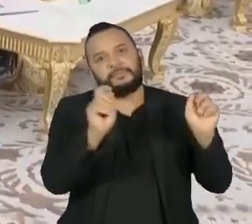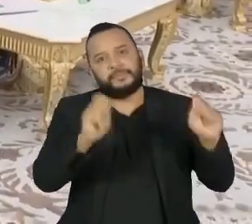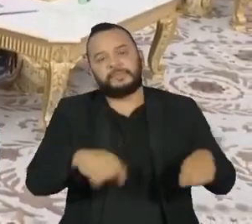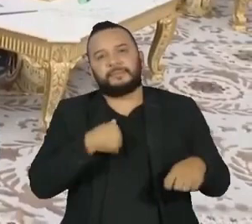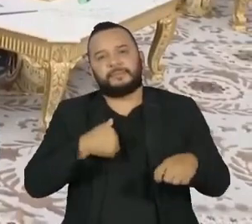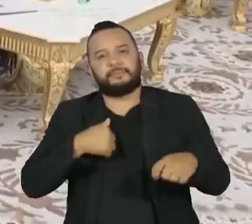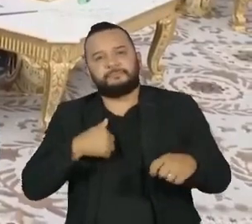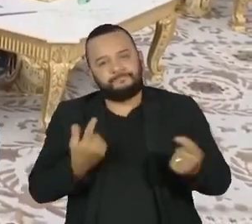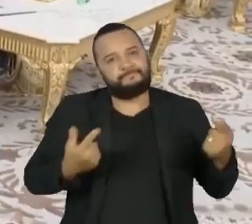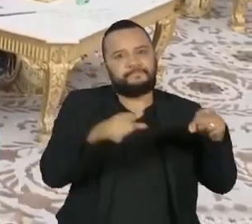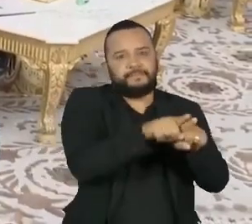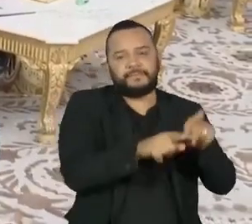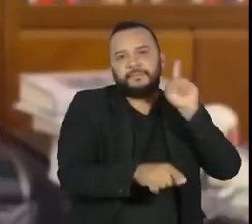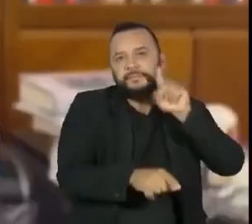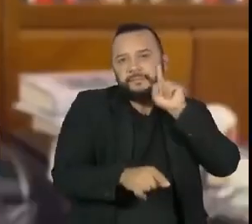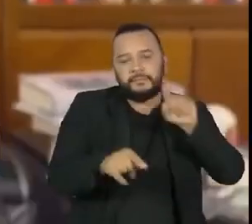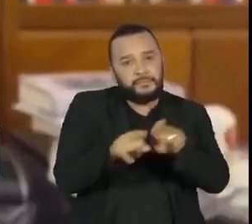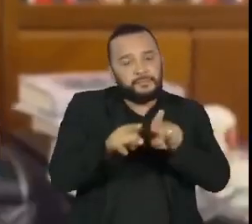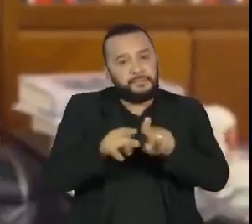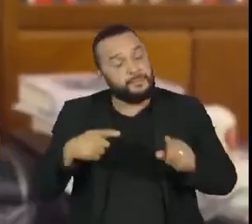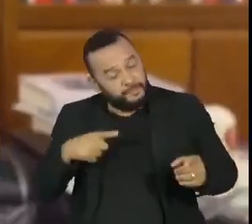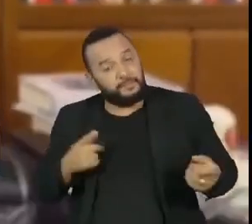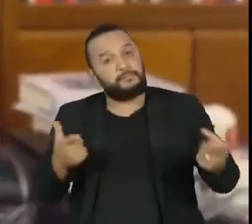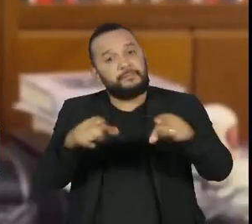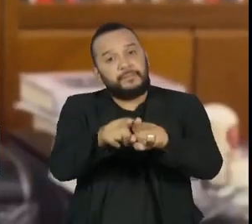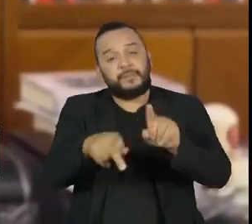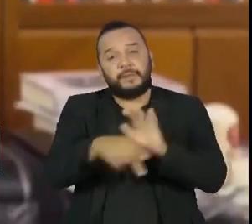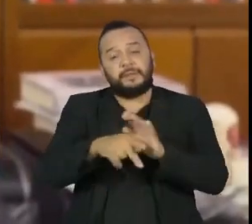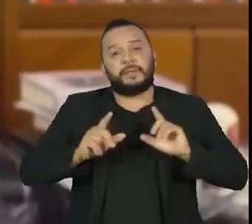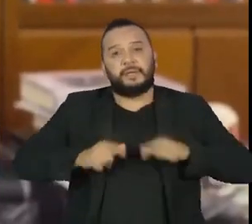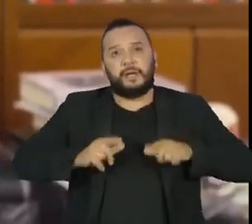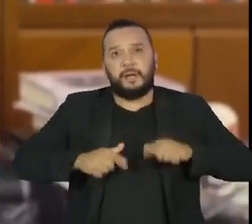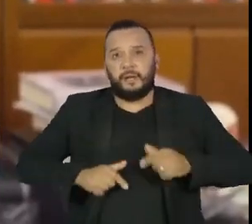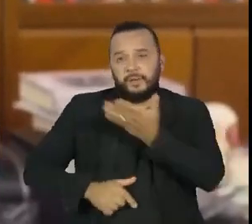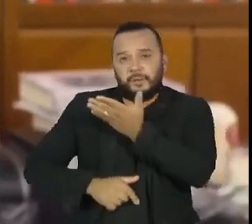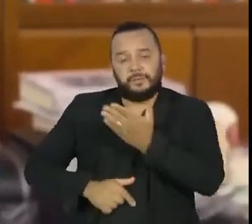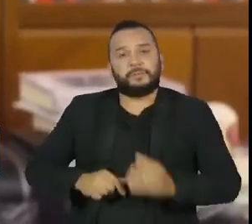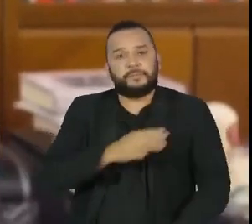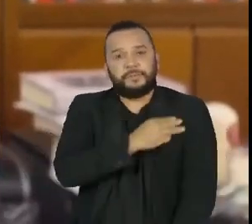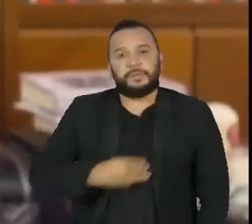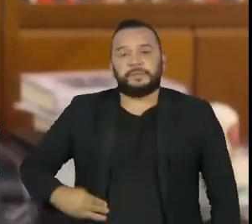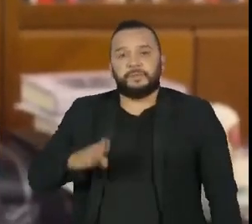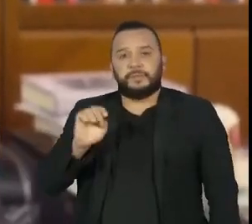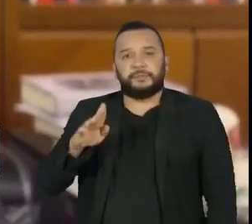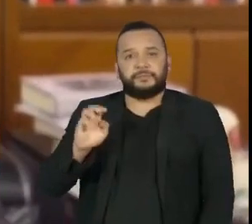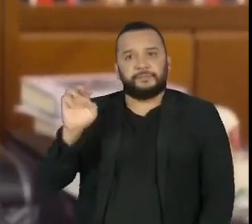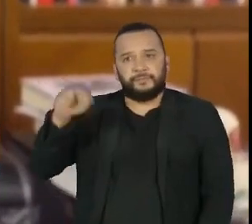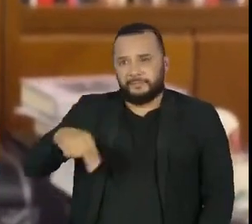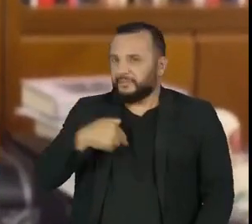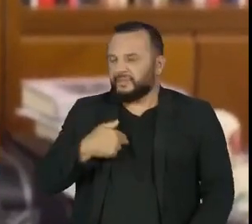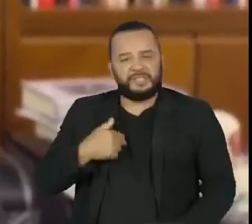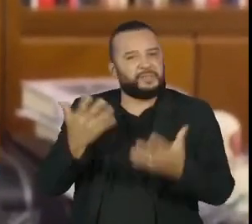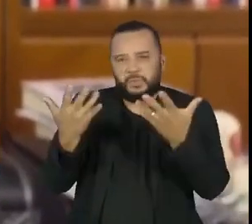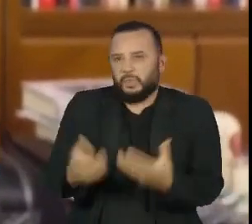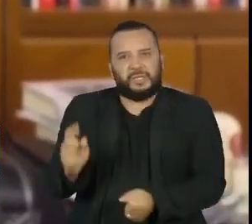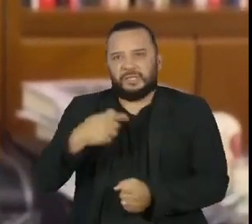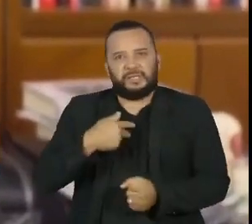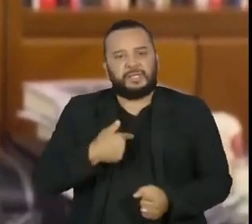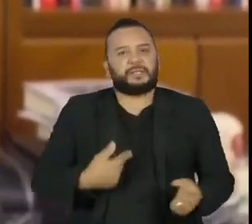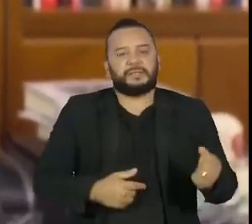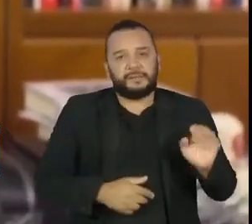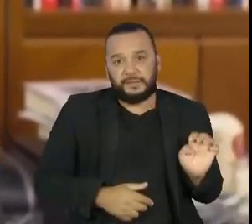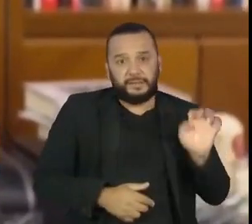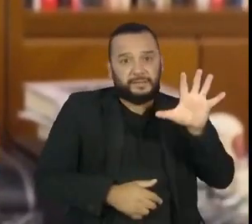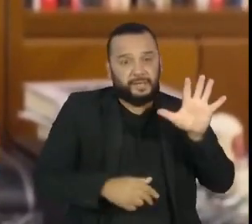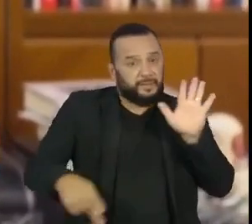os Estados Unidos quanto com Israel o primeiro-ministro Benjamin nanaho é declaradamente contra a criação de um estado palestino